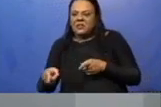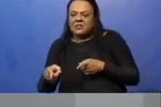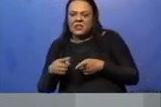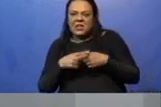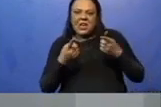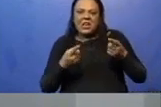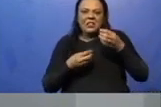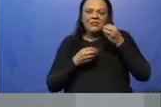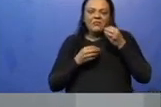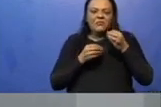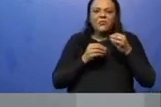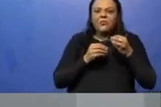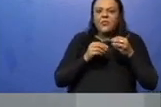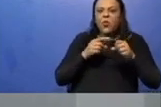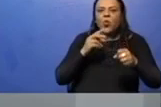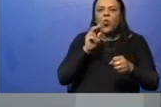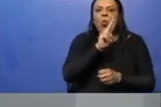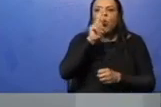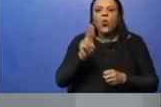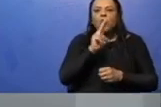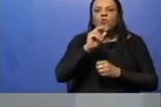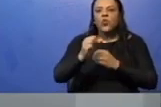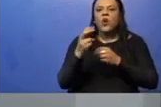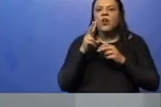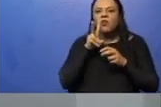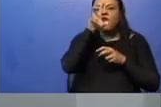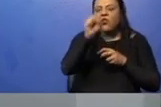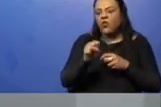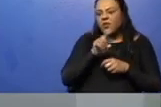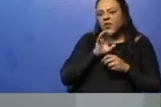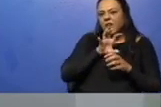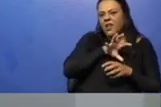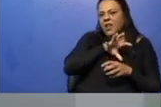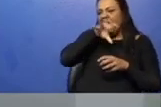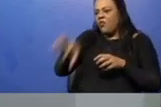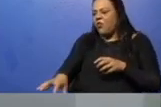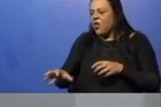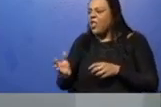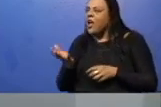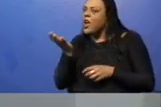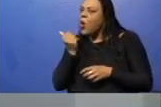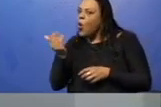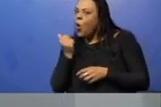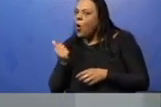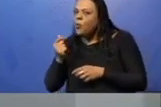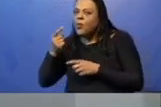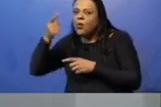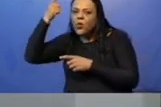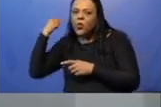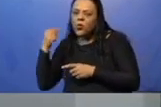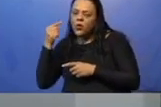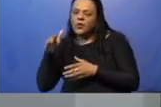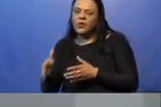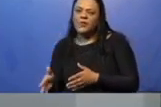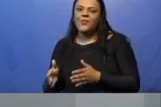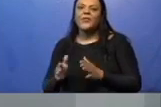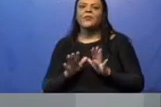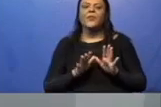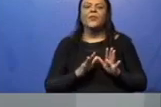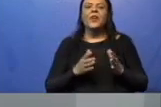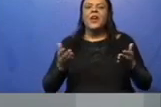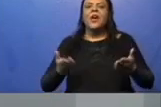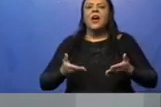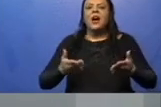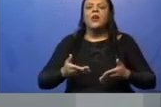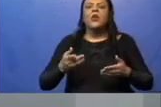motivo qualquer e comeu o cordeiro mesmo assim. E isso realmente acontece. Vamos pensar nos elementos aí da narrativa. Quem